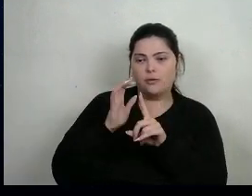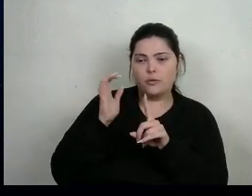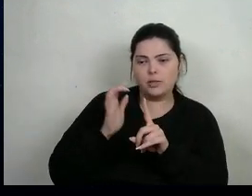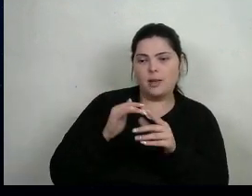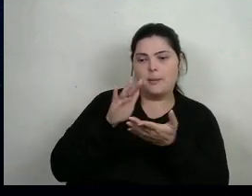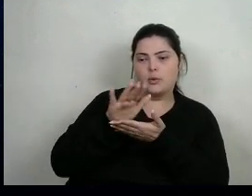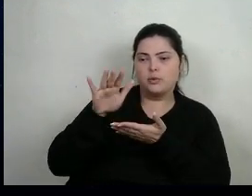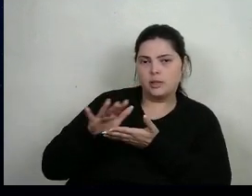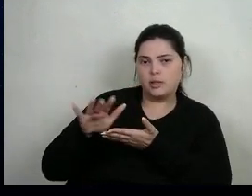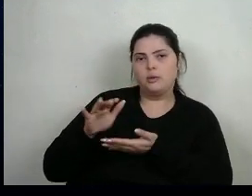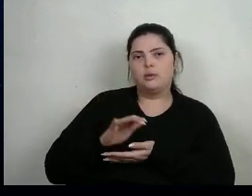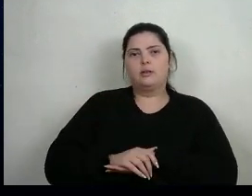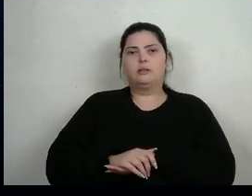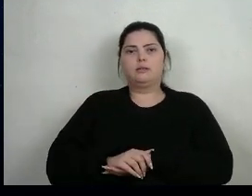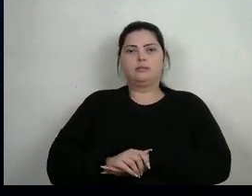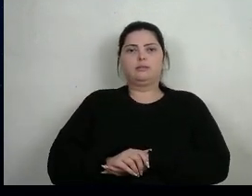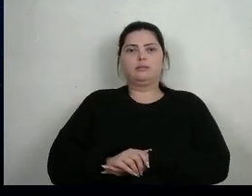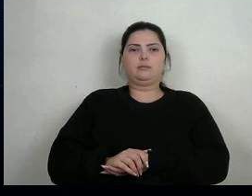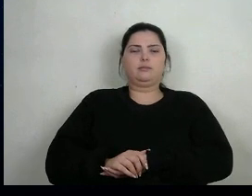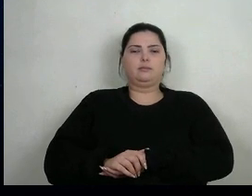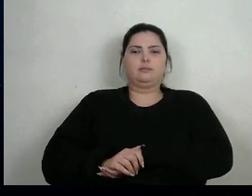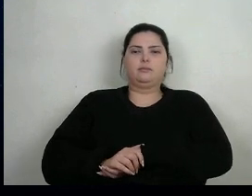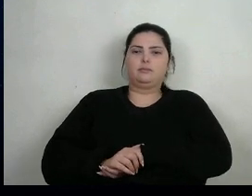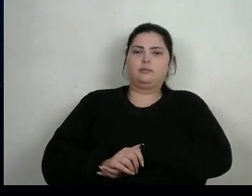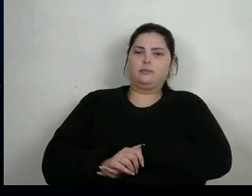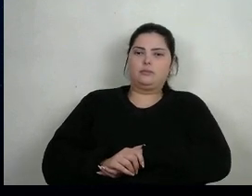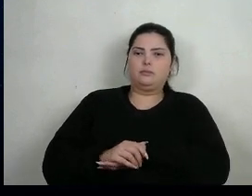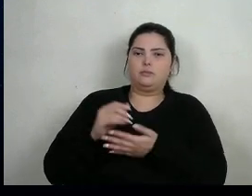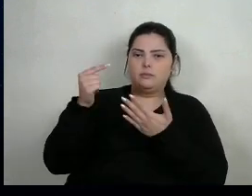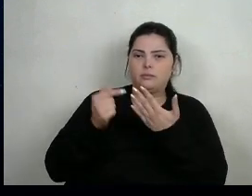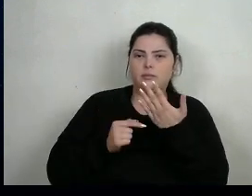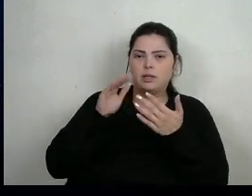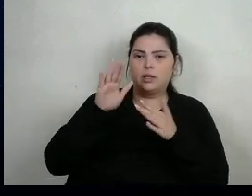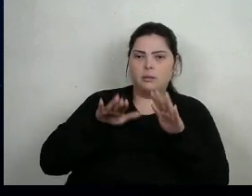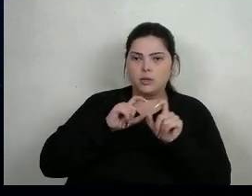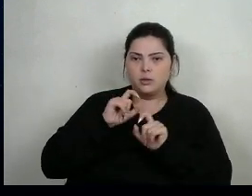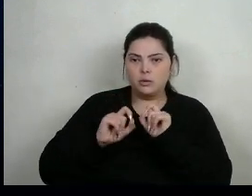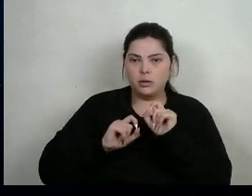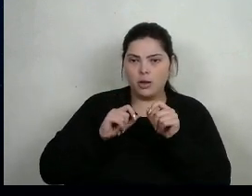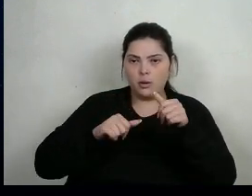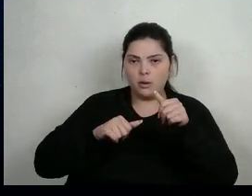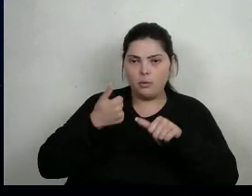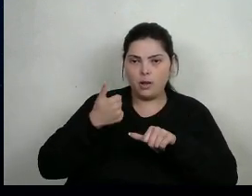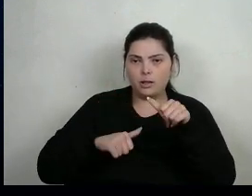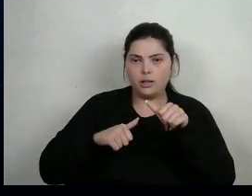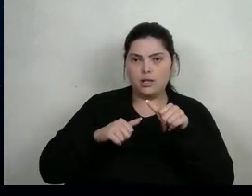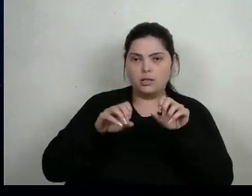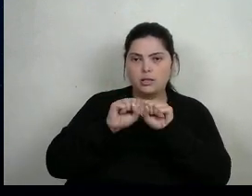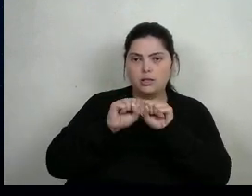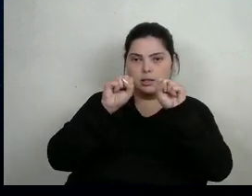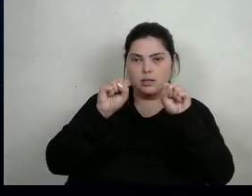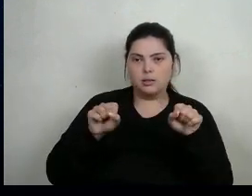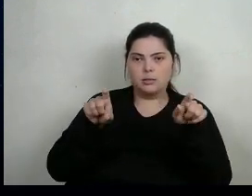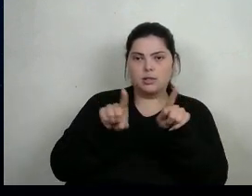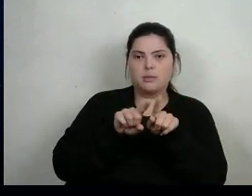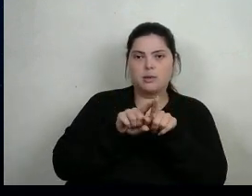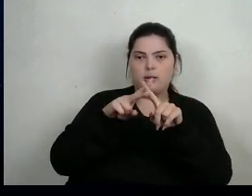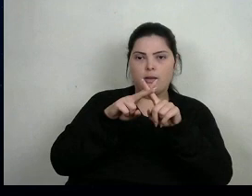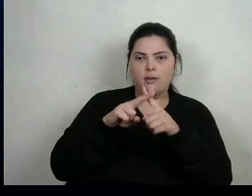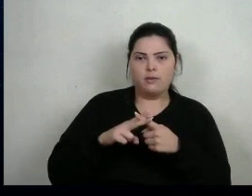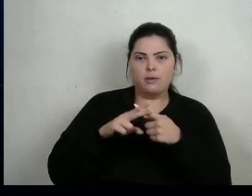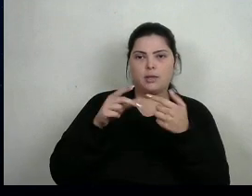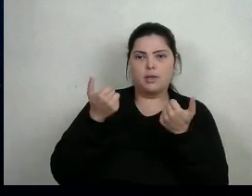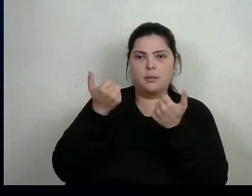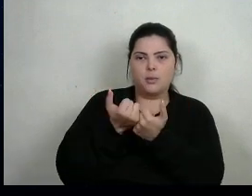e tudo isso depende da qualidade dos nossos sistemas e das nossas ferramentas de suporte para